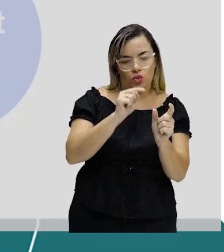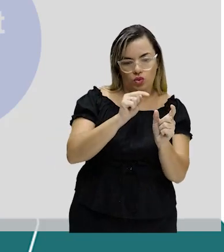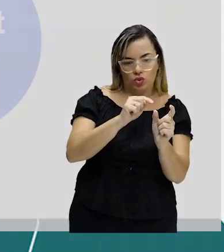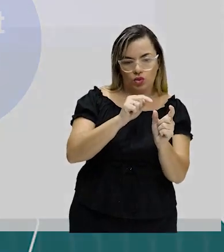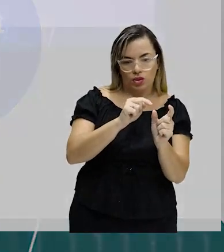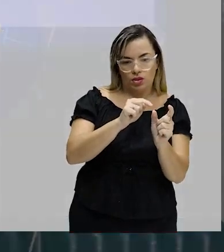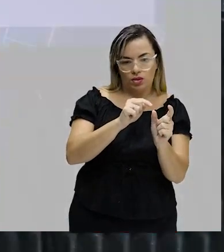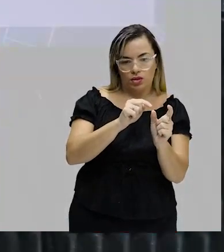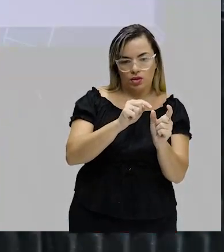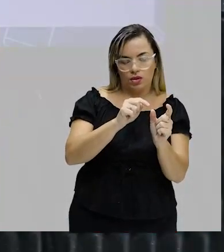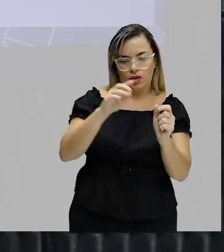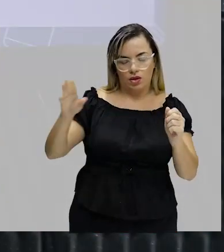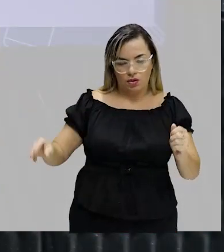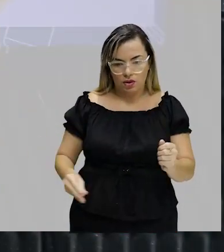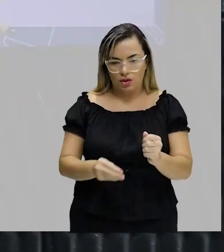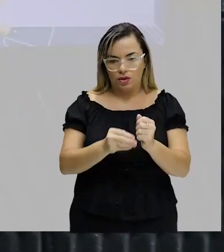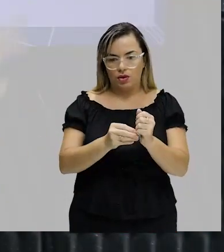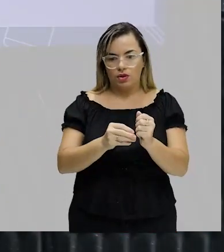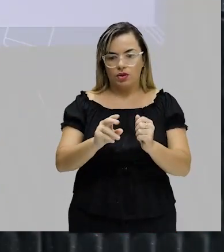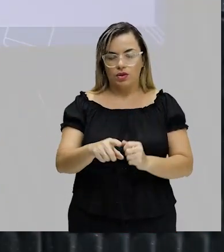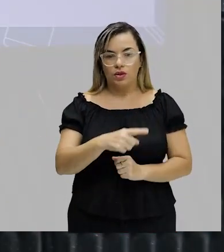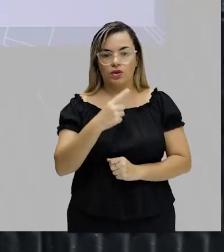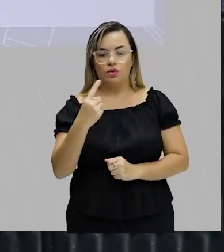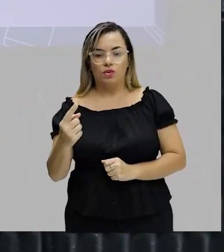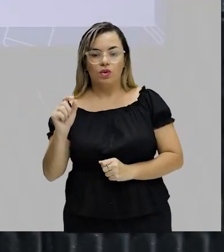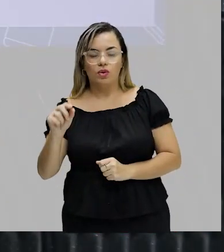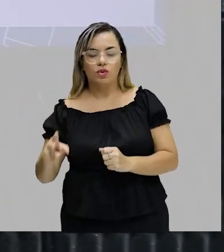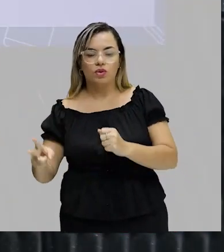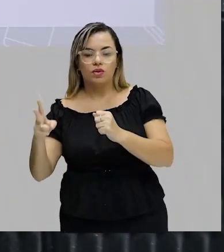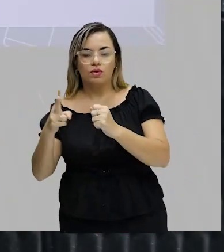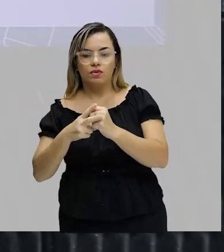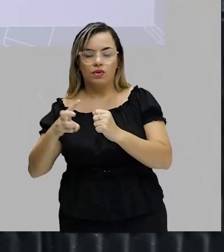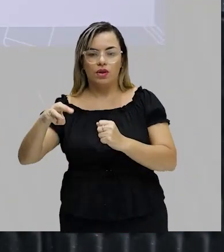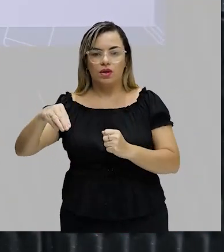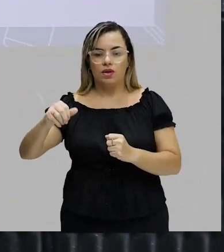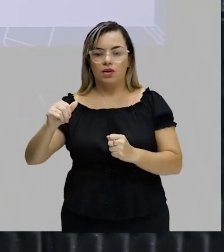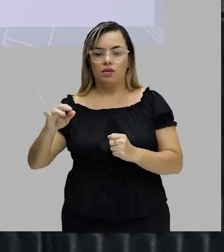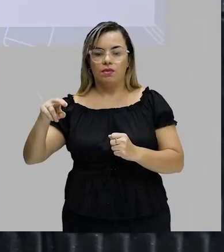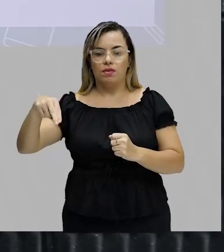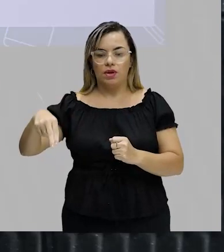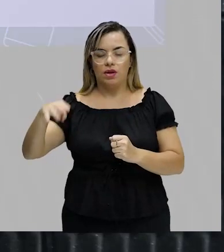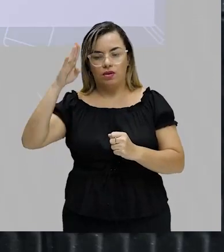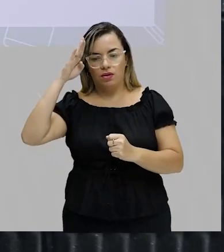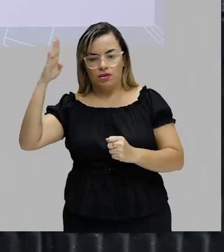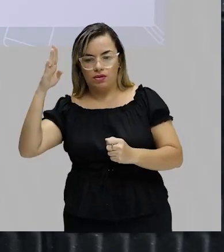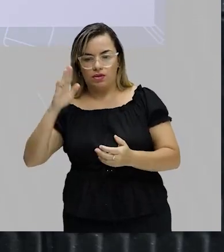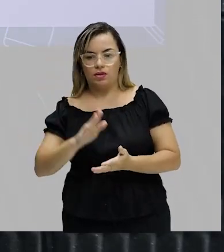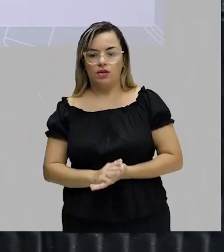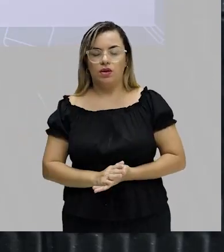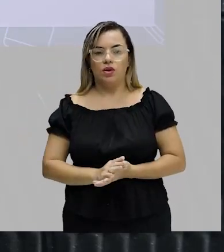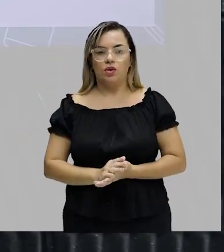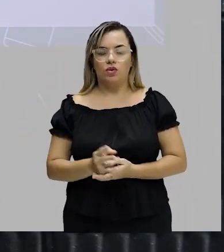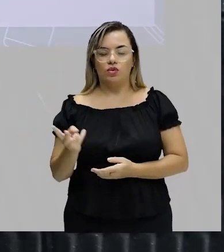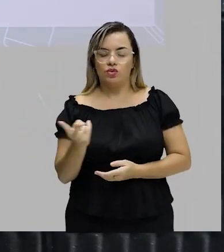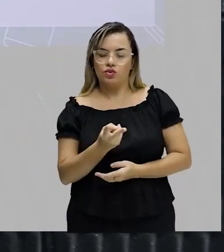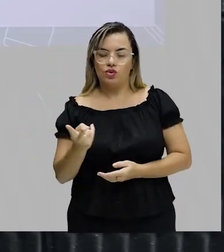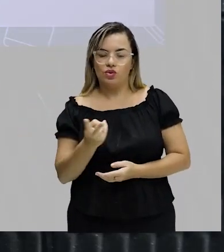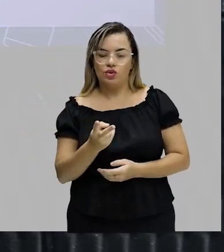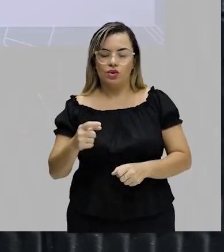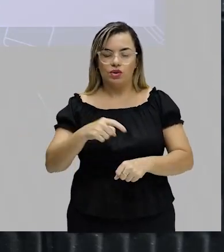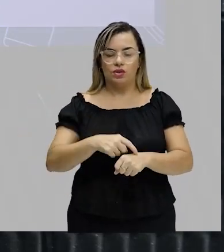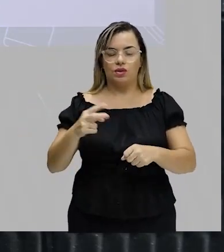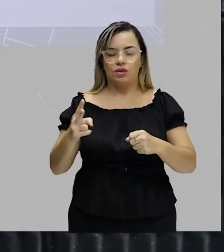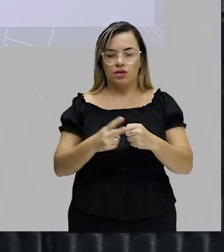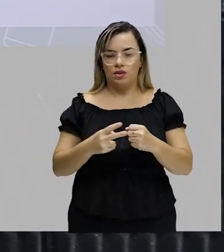essa combinação de 2 verbos, nós vamos ter o tempo perfeito. Voltando para aquela ideia dos diferentes tempos